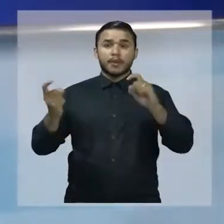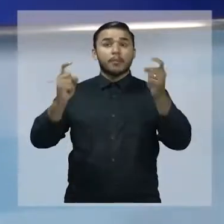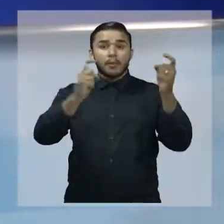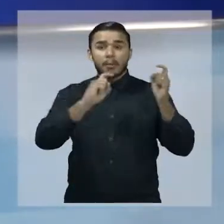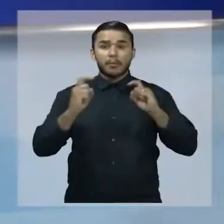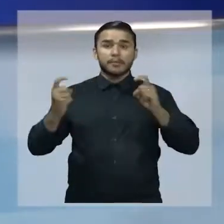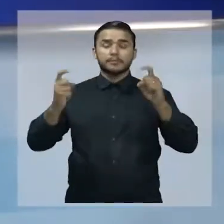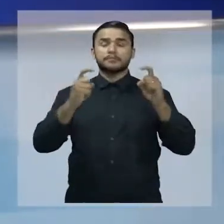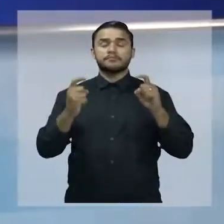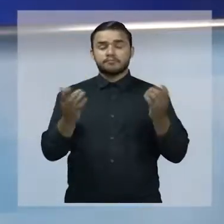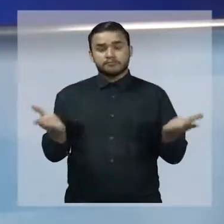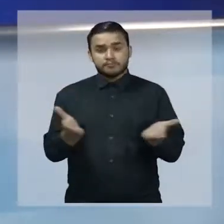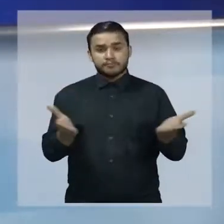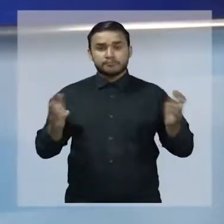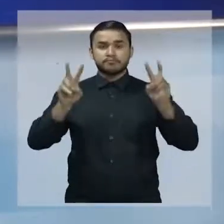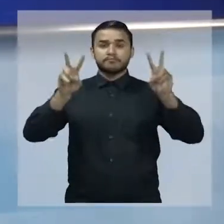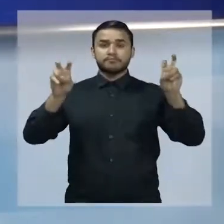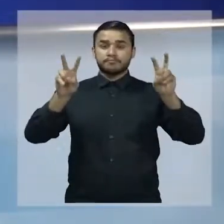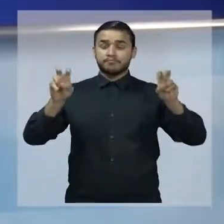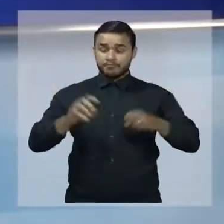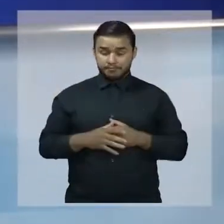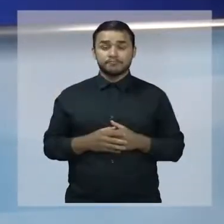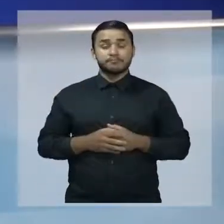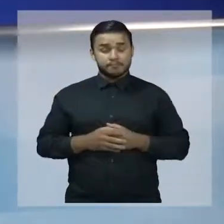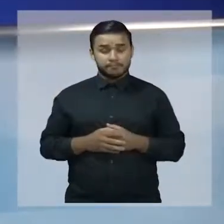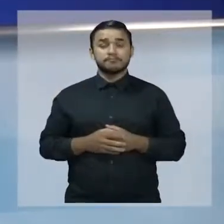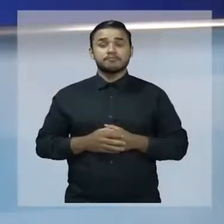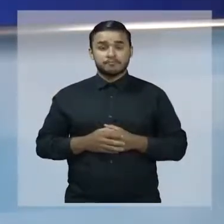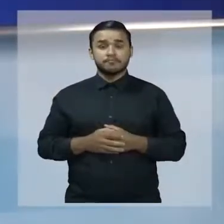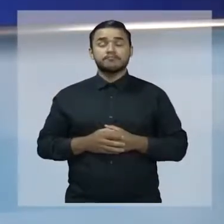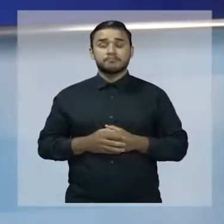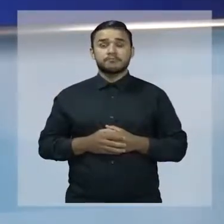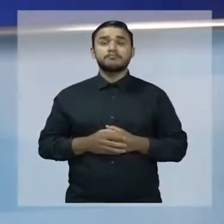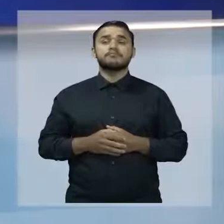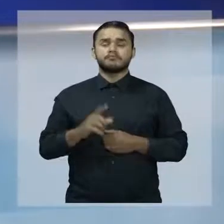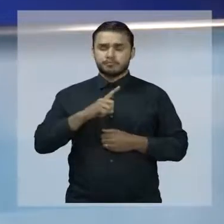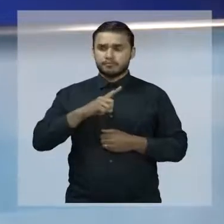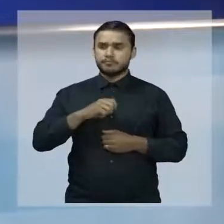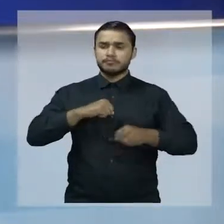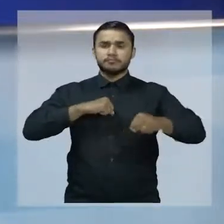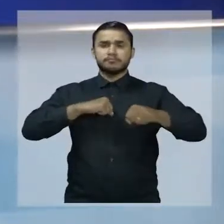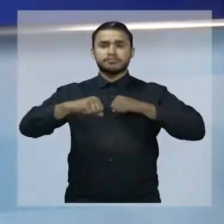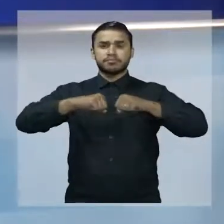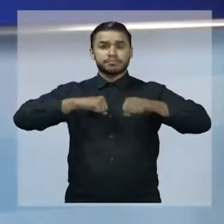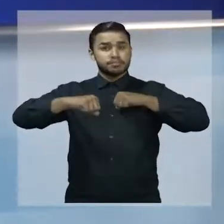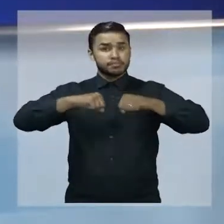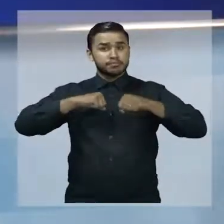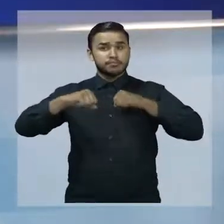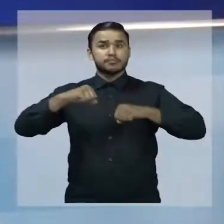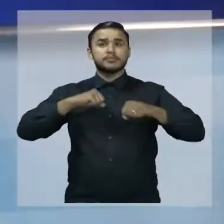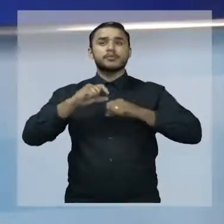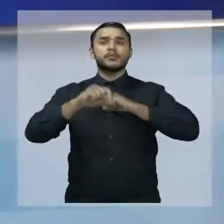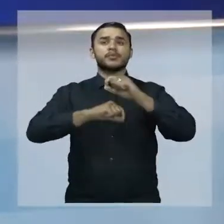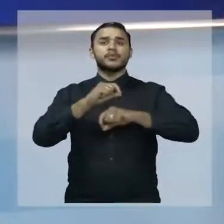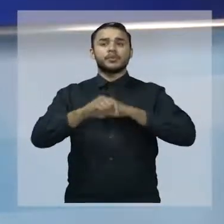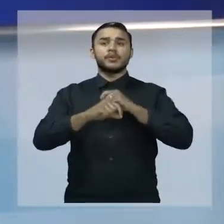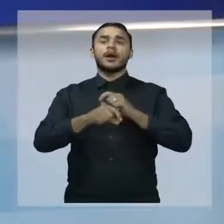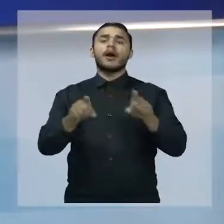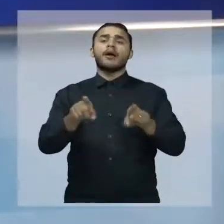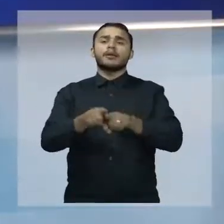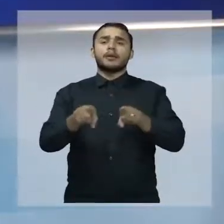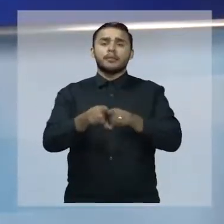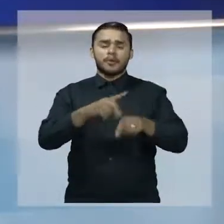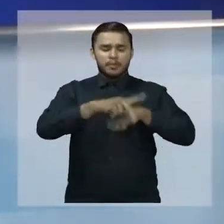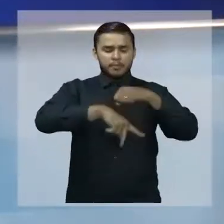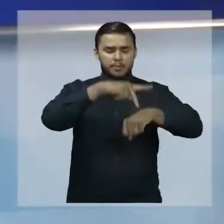aspectos dessa questão, incluindo também aqui a retirada do apoio dos Estados Unidos